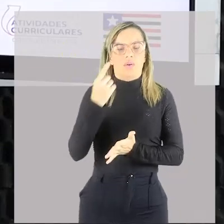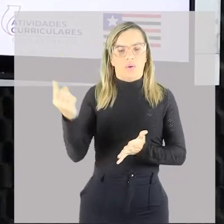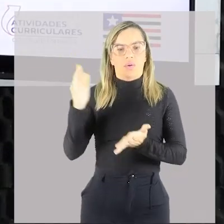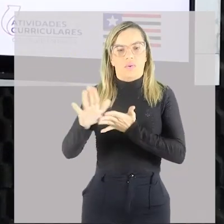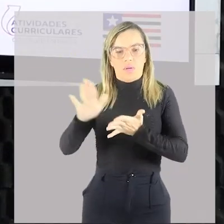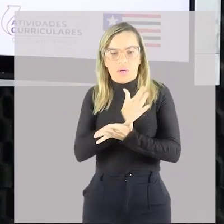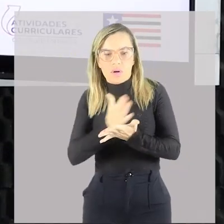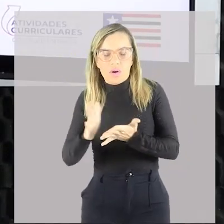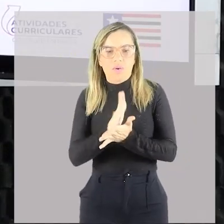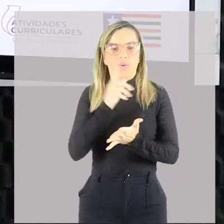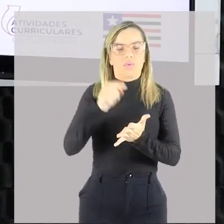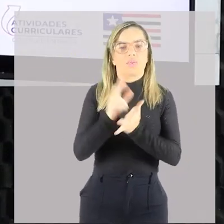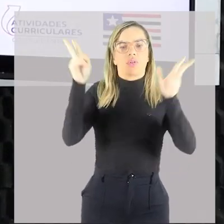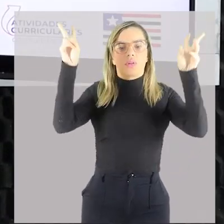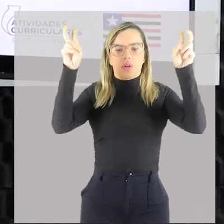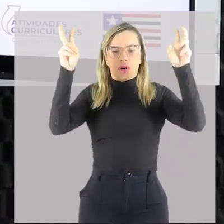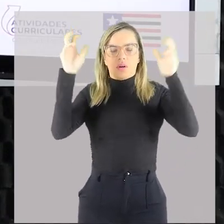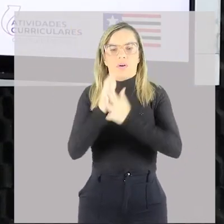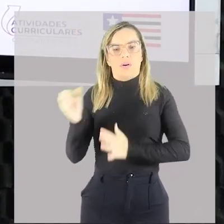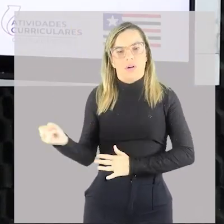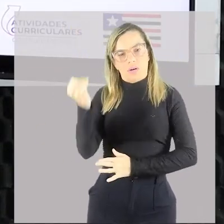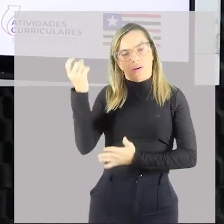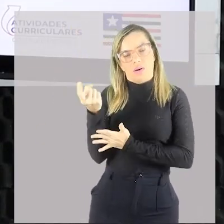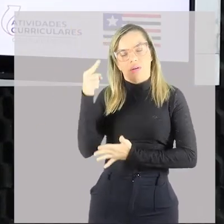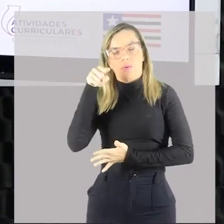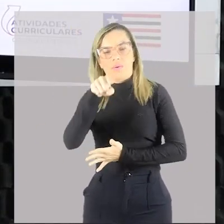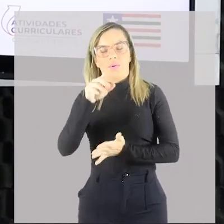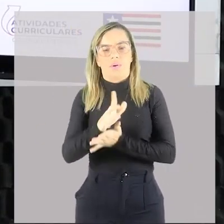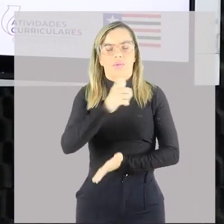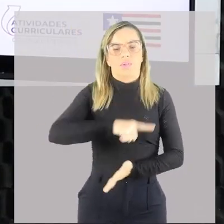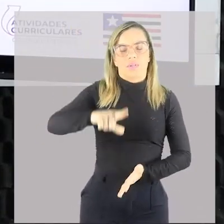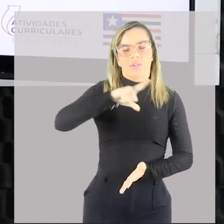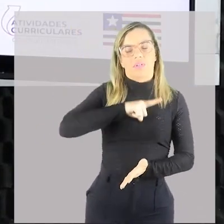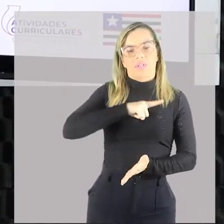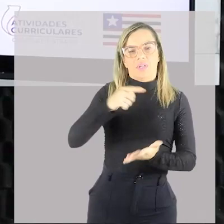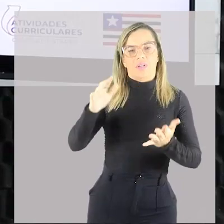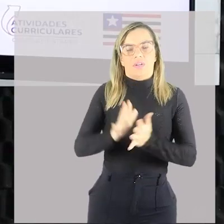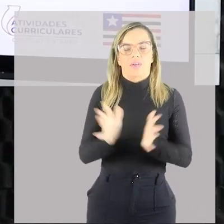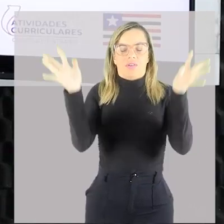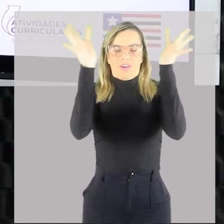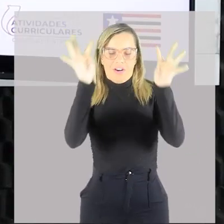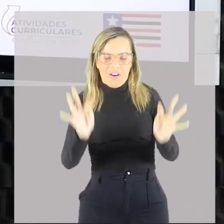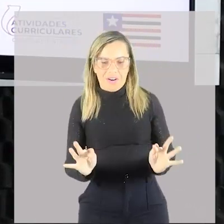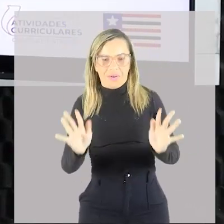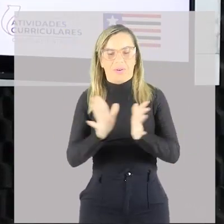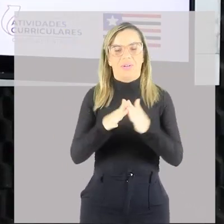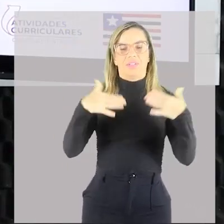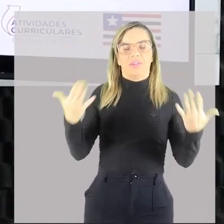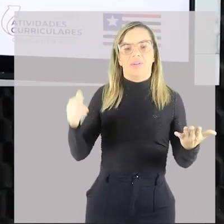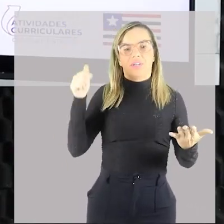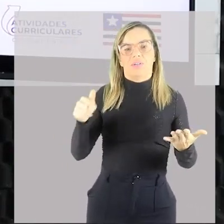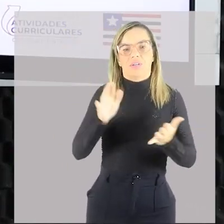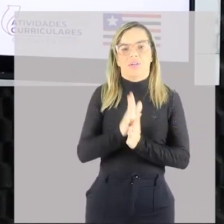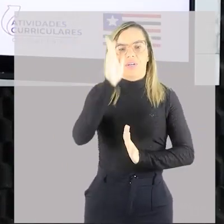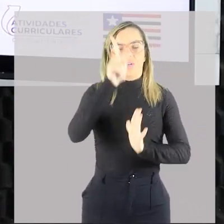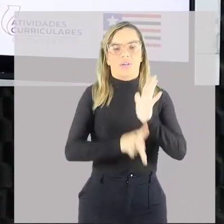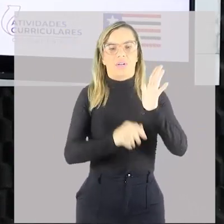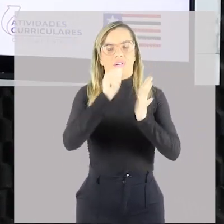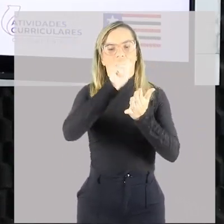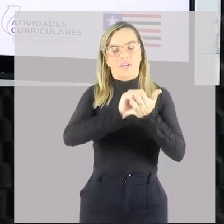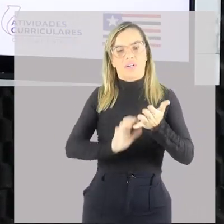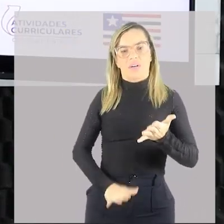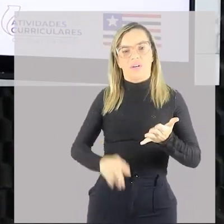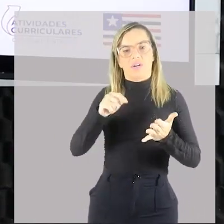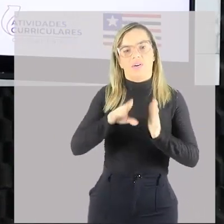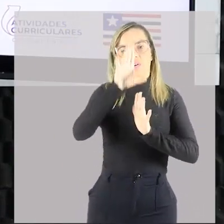alguns assuntos fundamentais para que vocês tenham grande felicidade neste projeto das atividades